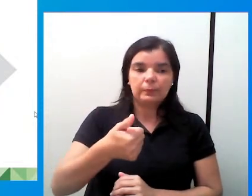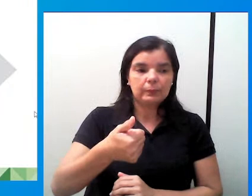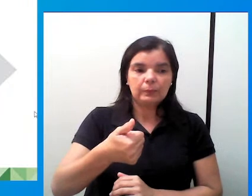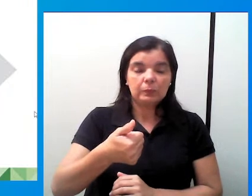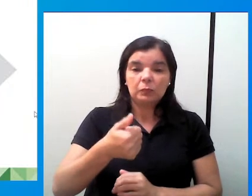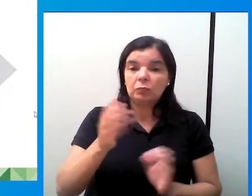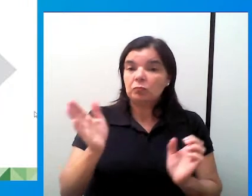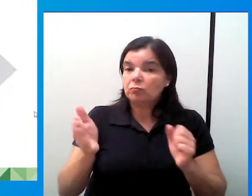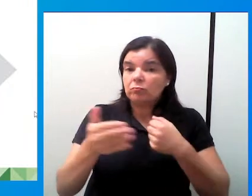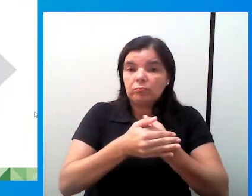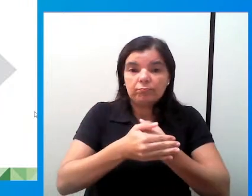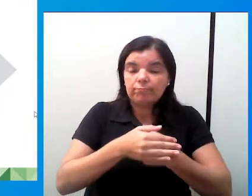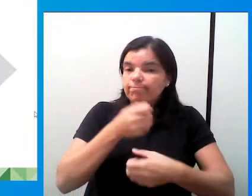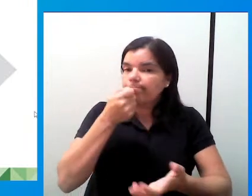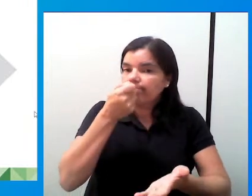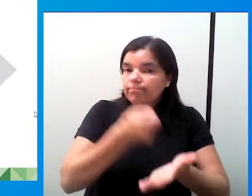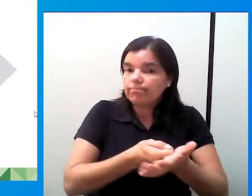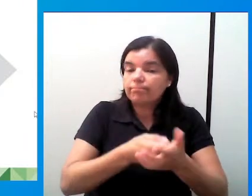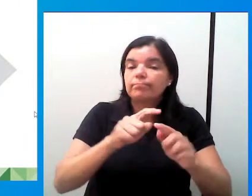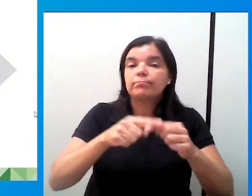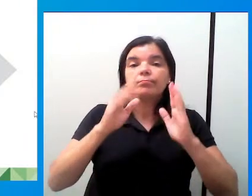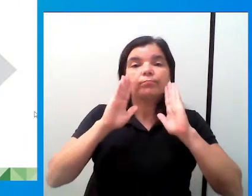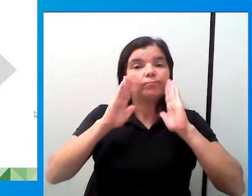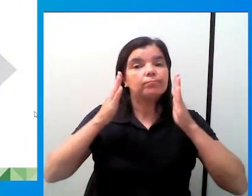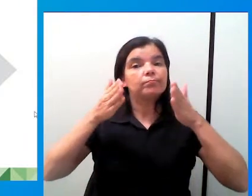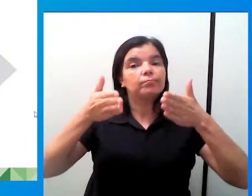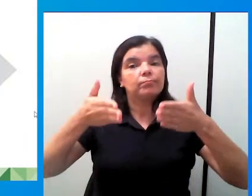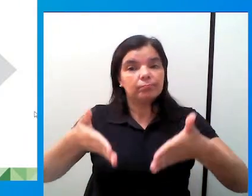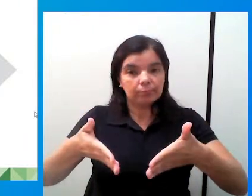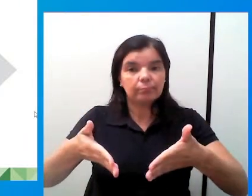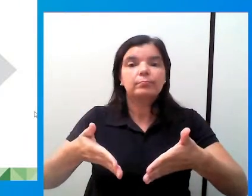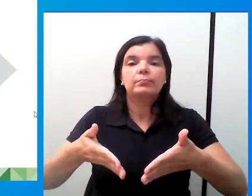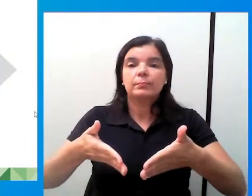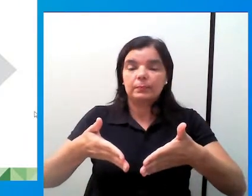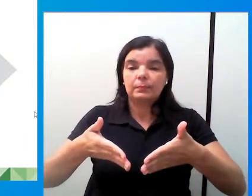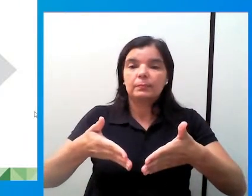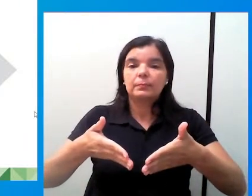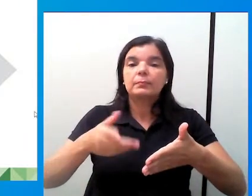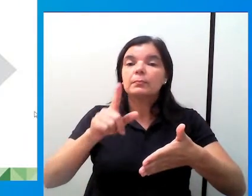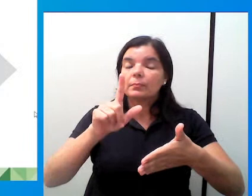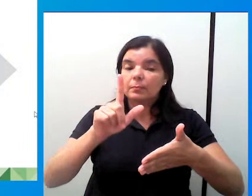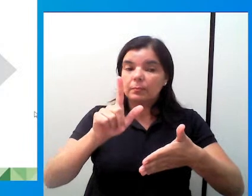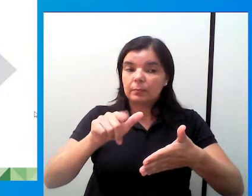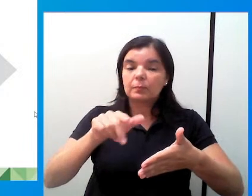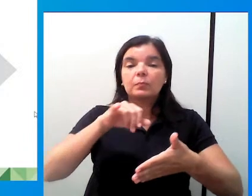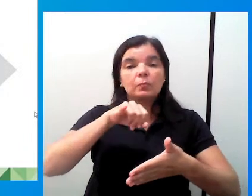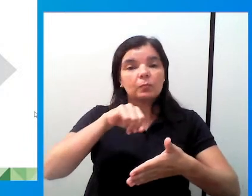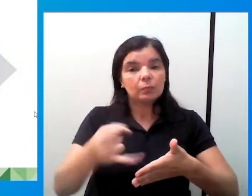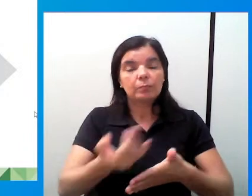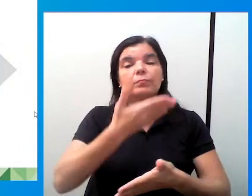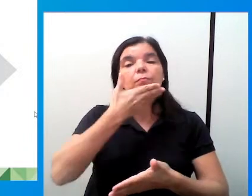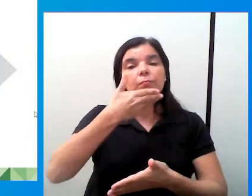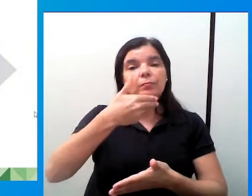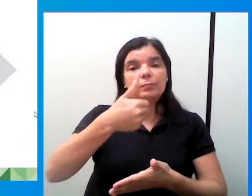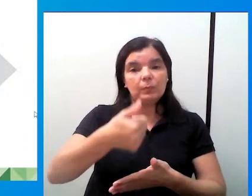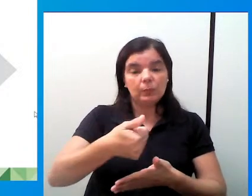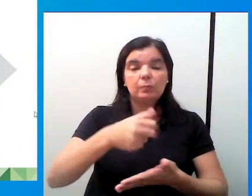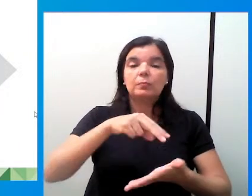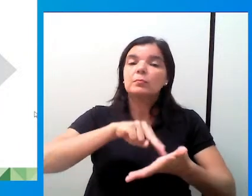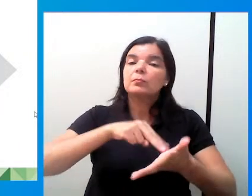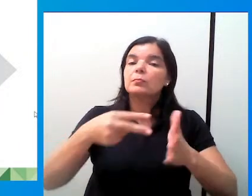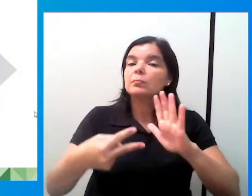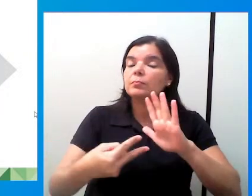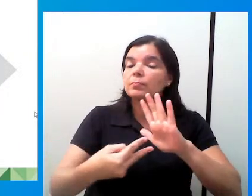não esconde obrigatório, mas o foco maior, né, o ponto focal é essa oportunidade de melhoria, de